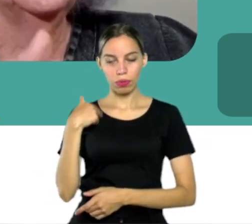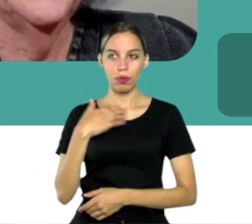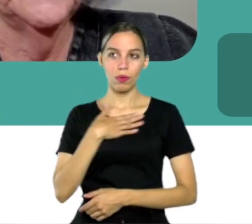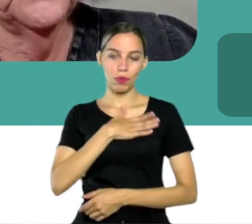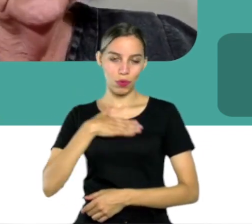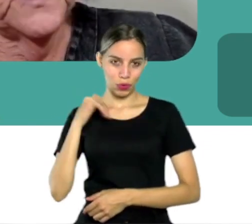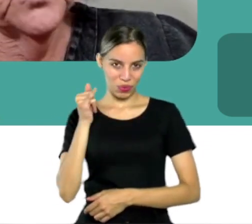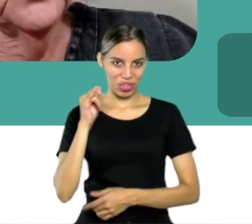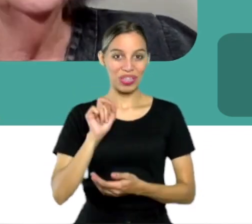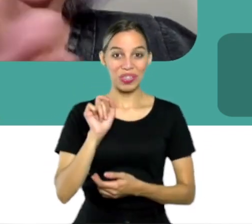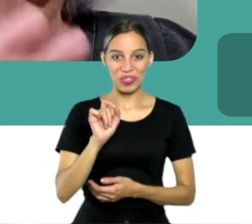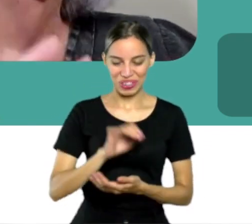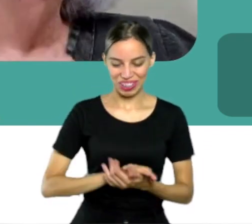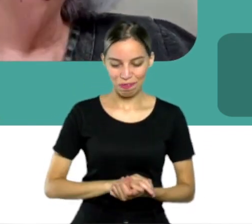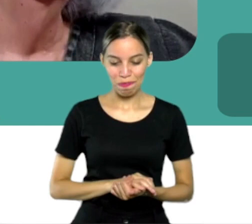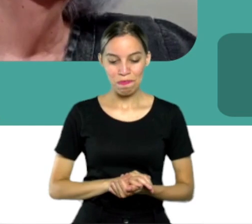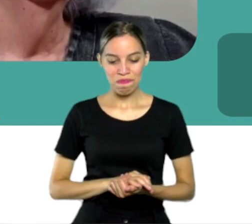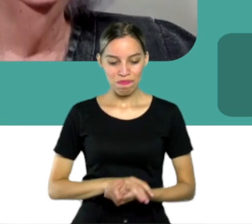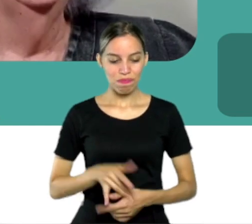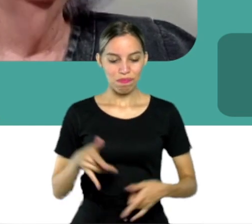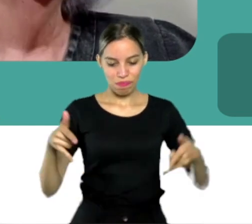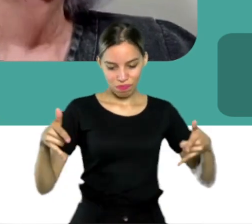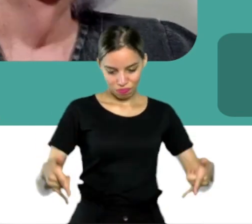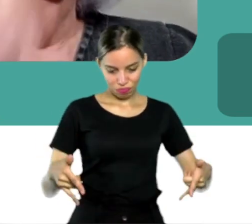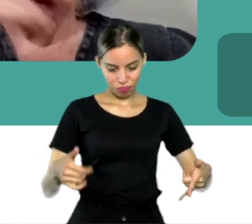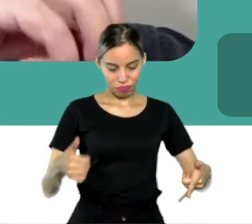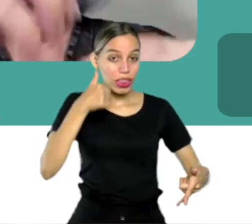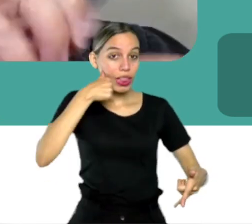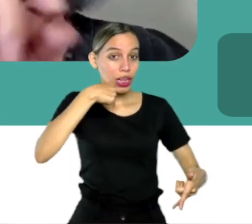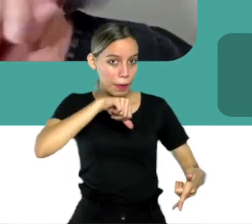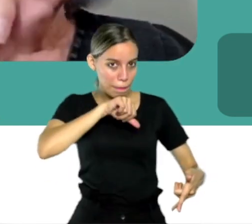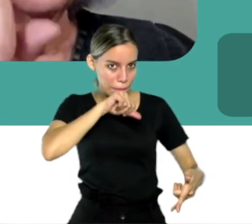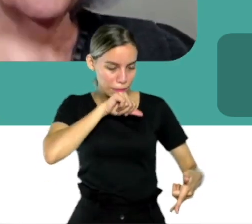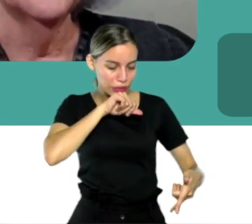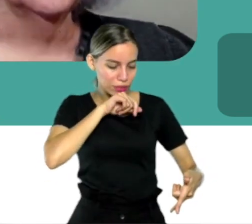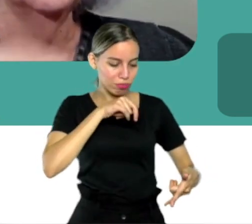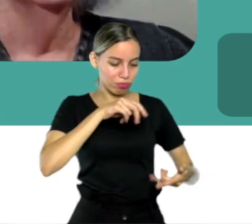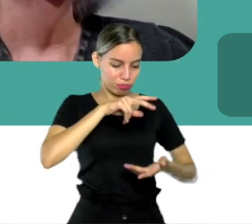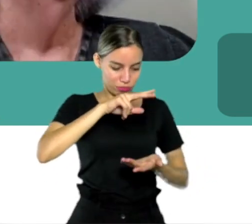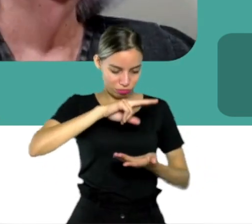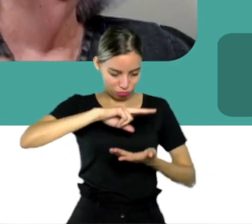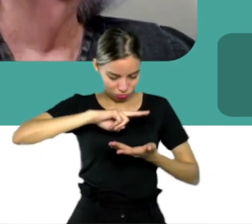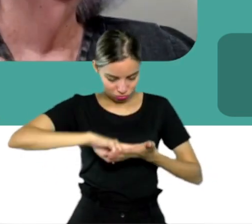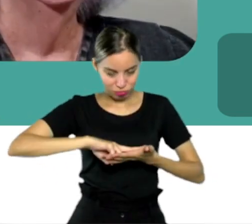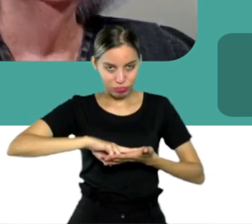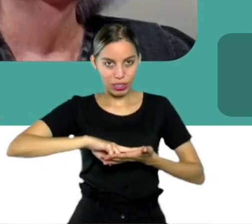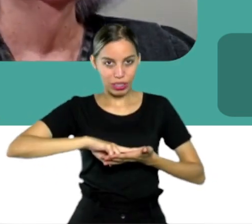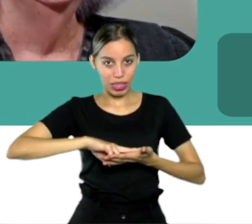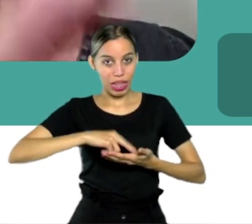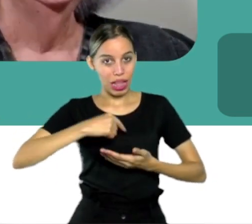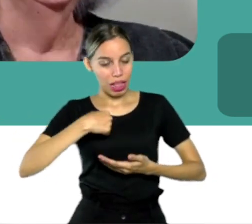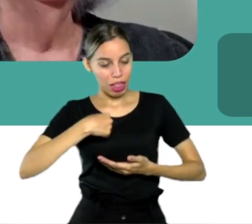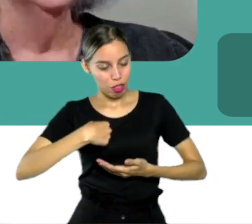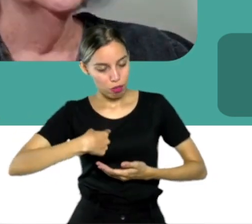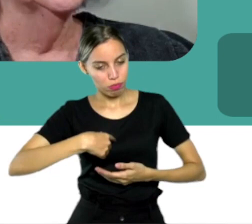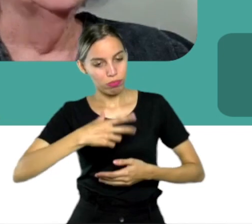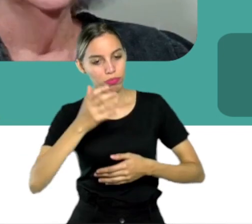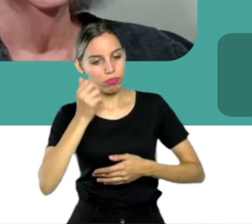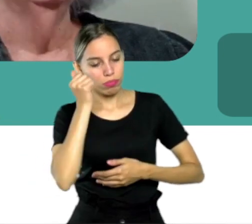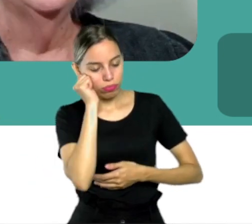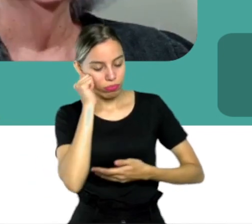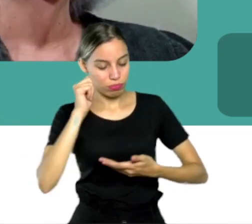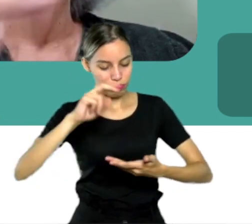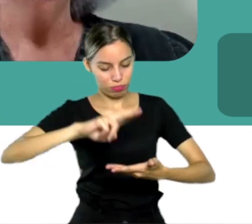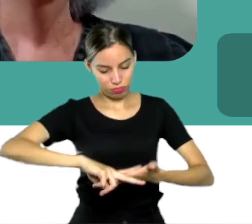dormia com ela com o tal do bloco, o lápis e tal. E não tinha bloco, não, fui escrevendo em papéis. E eu pus uma sacola